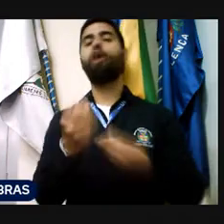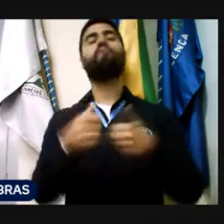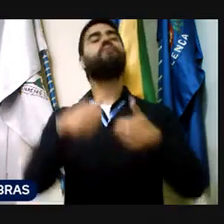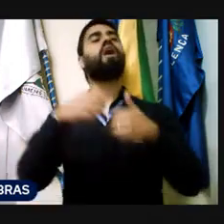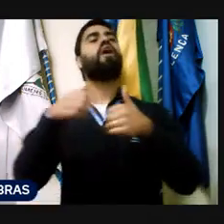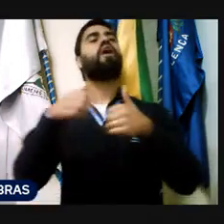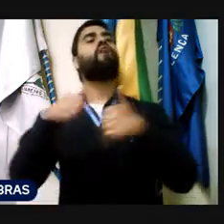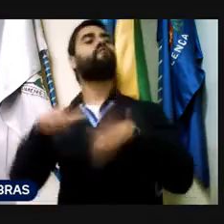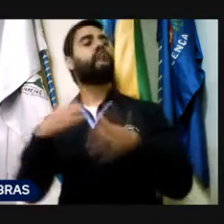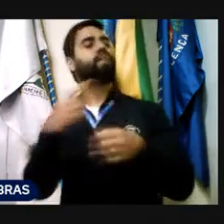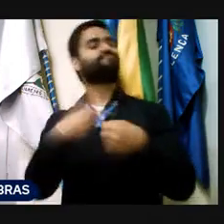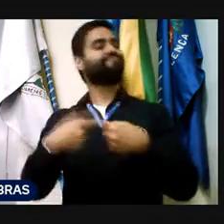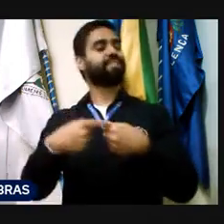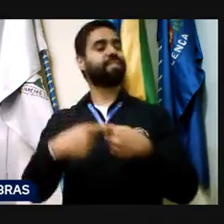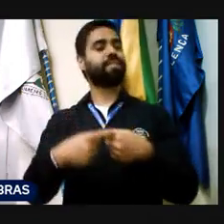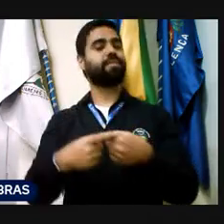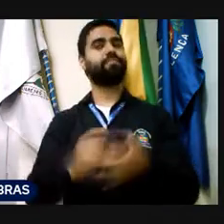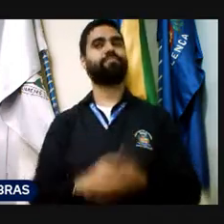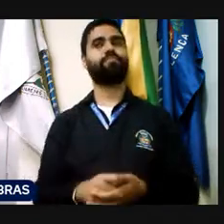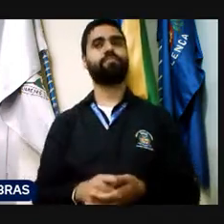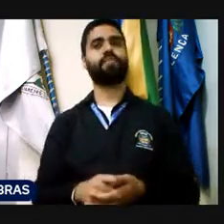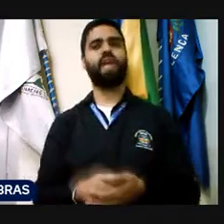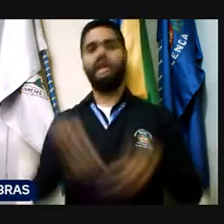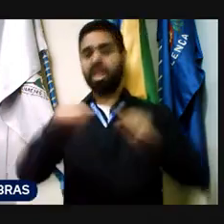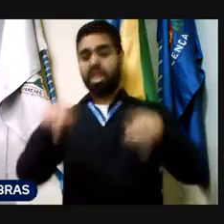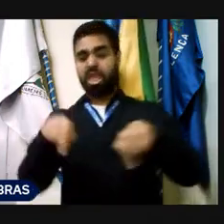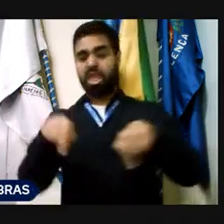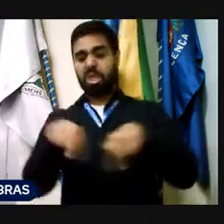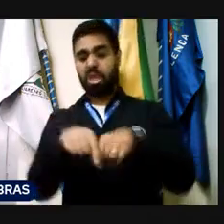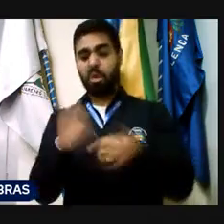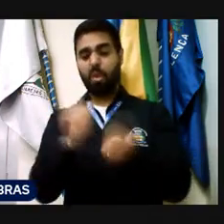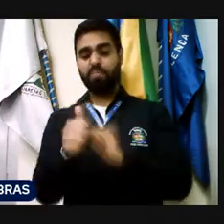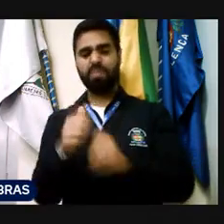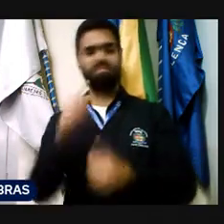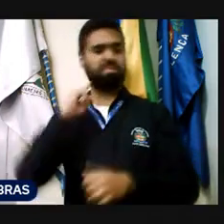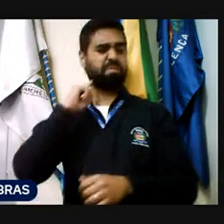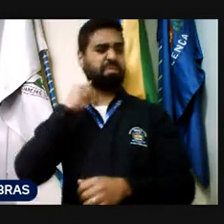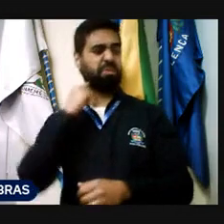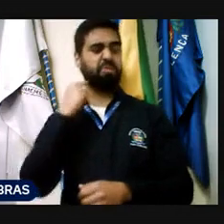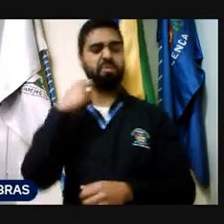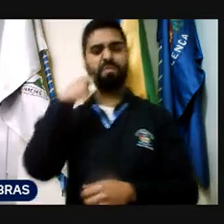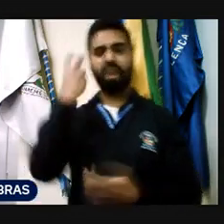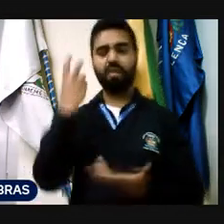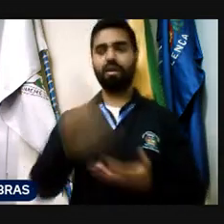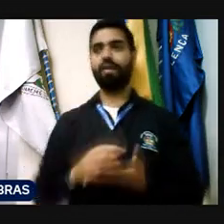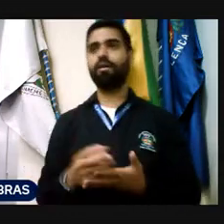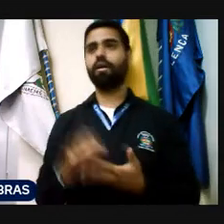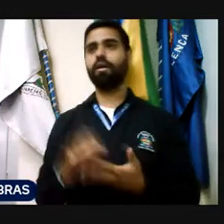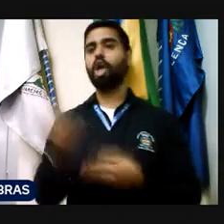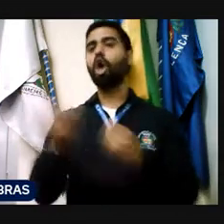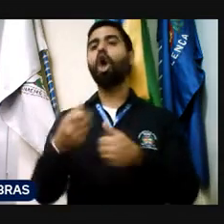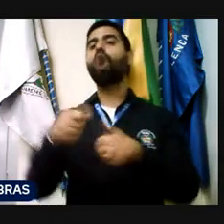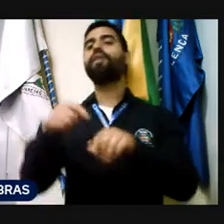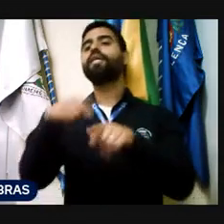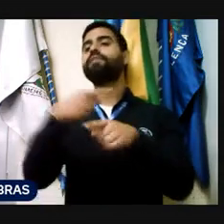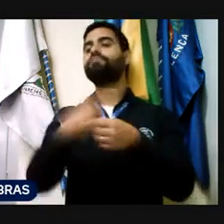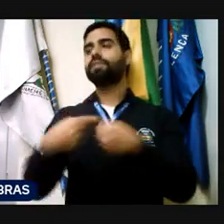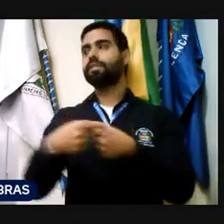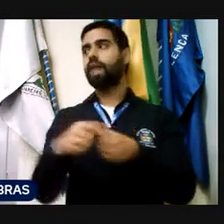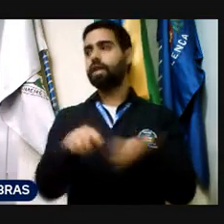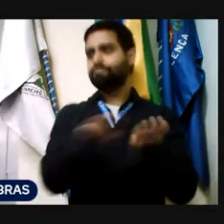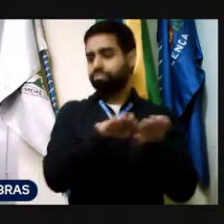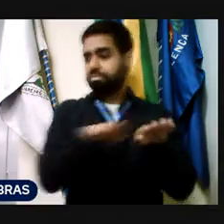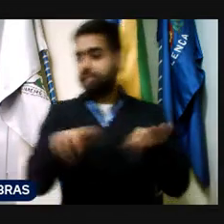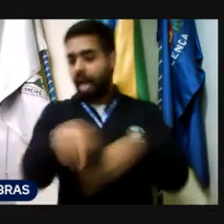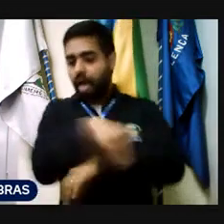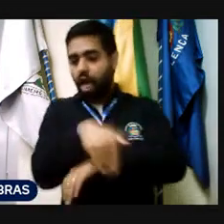fica? Essas quadras, tudo uma vergonha dentro da nossa cidade? E a cidade, como é que fica? Esses asfaltos aí, dessas maneiras